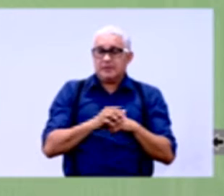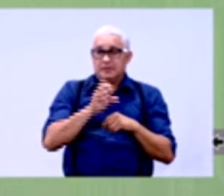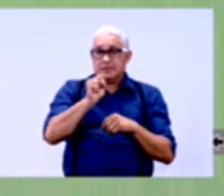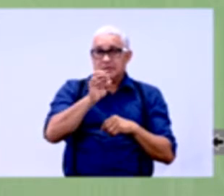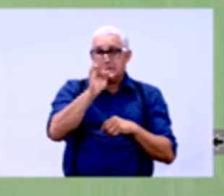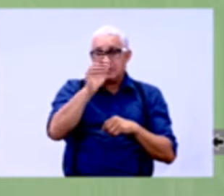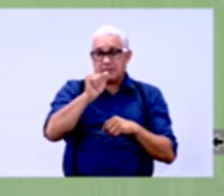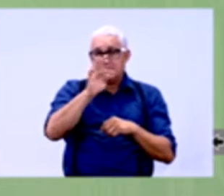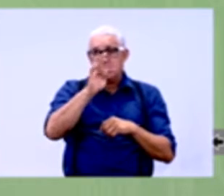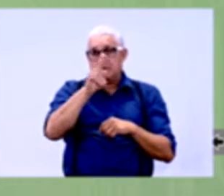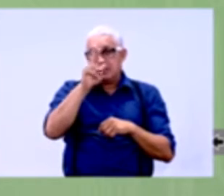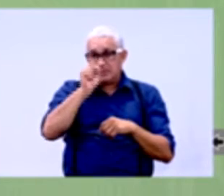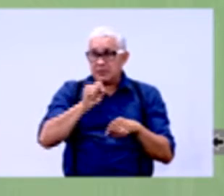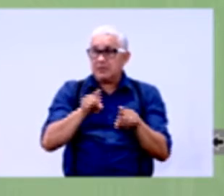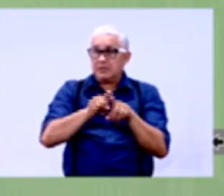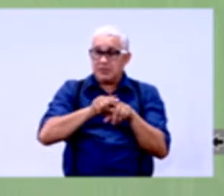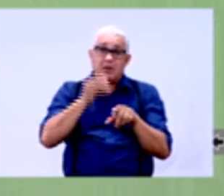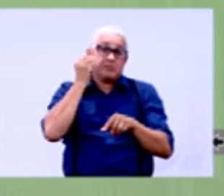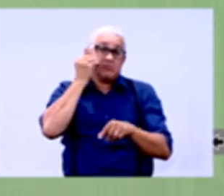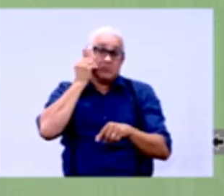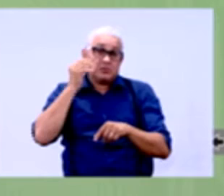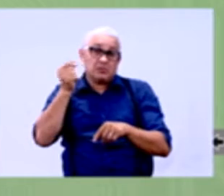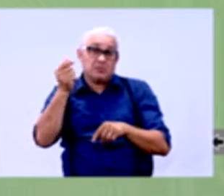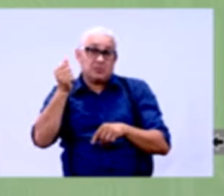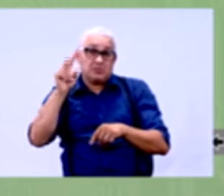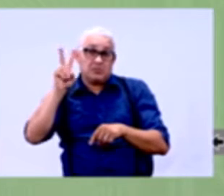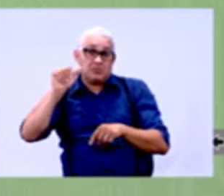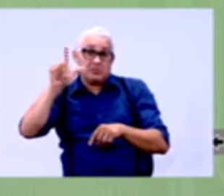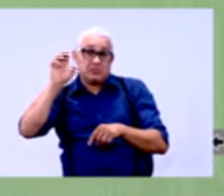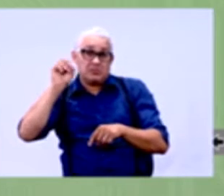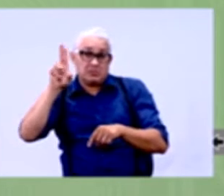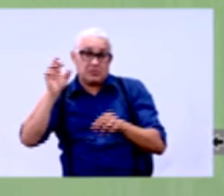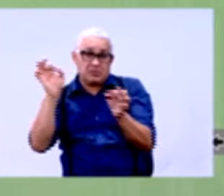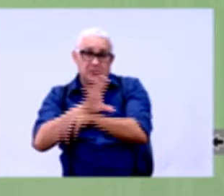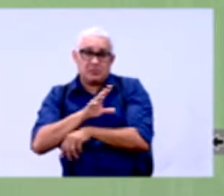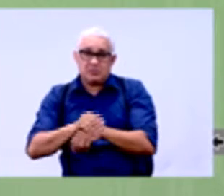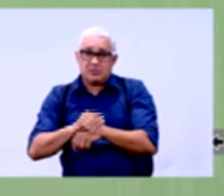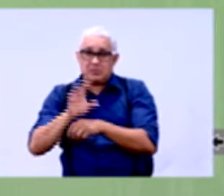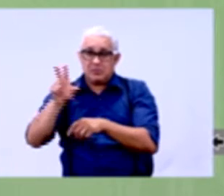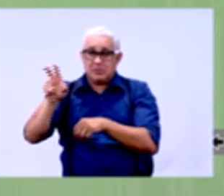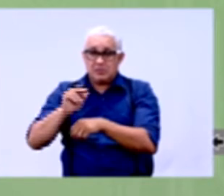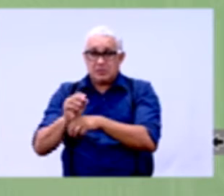E aí aqui vai verificar o valor que fechou esse empréstimo e vai